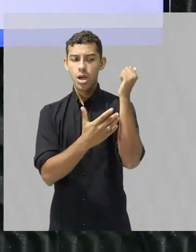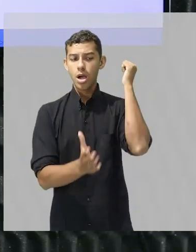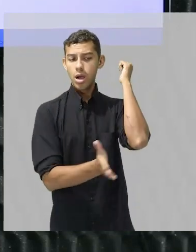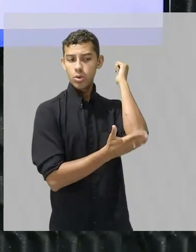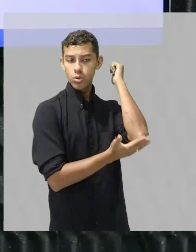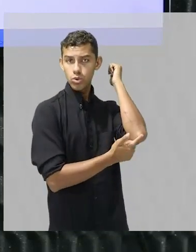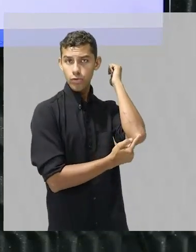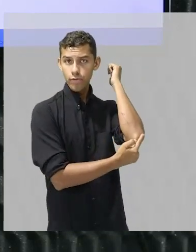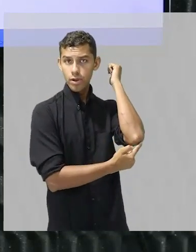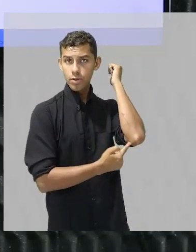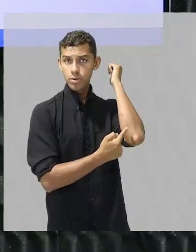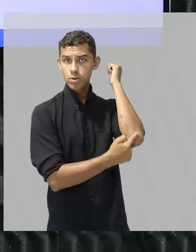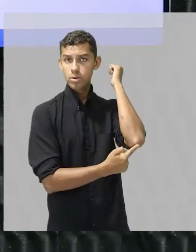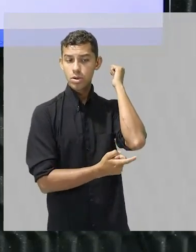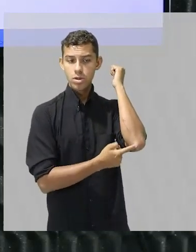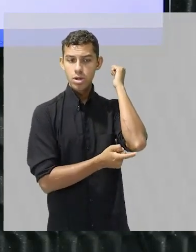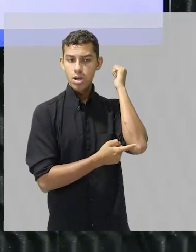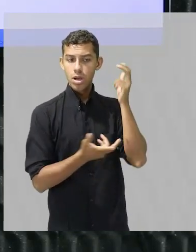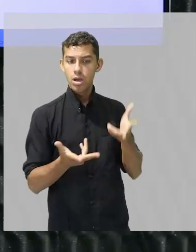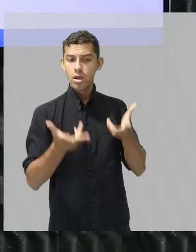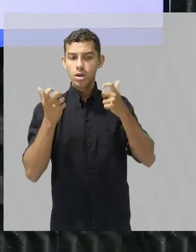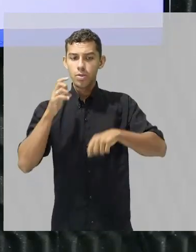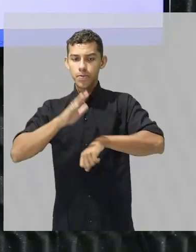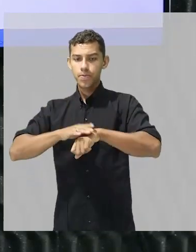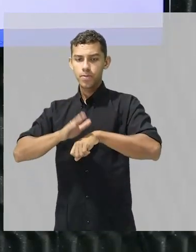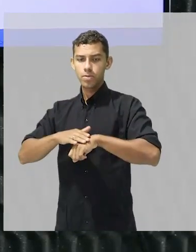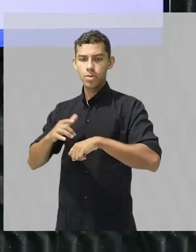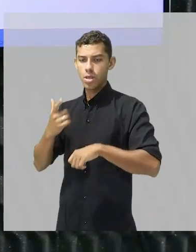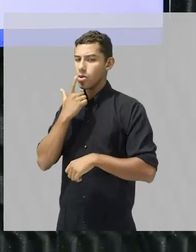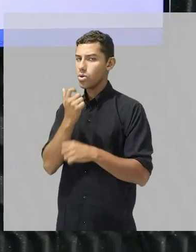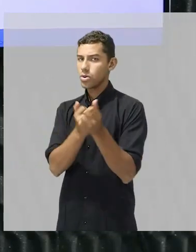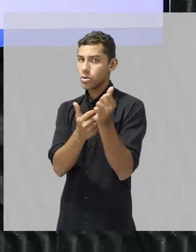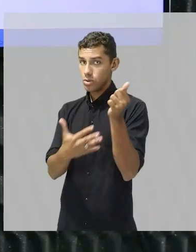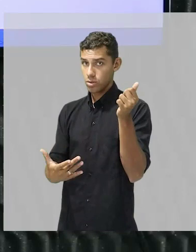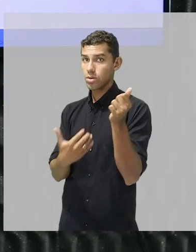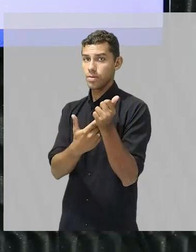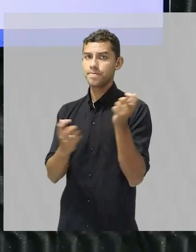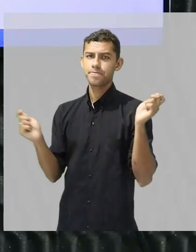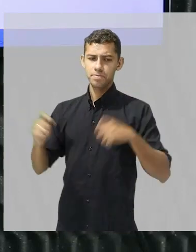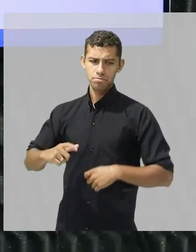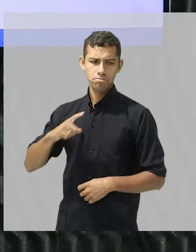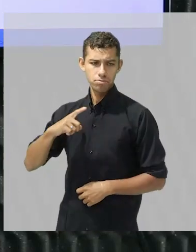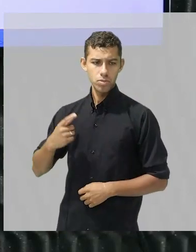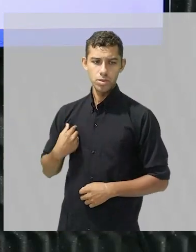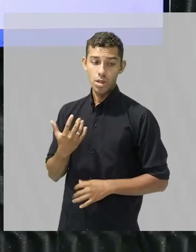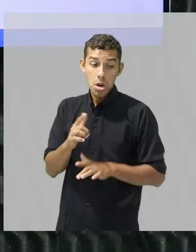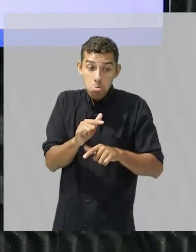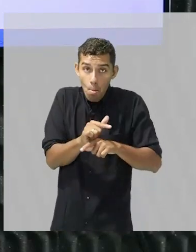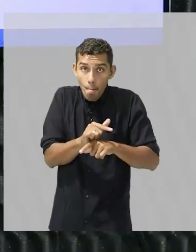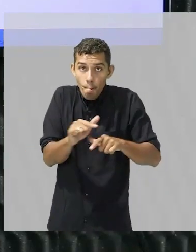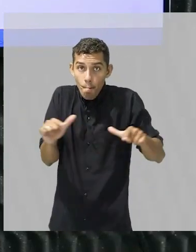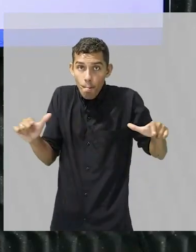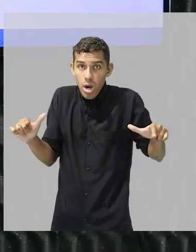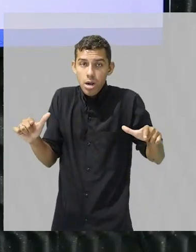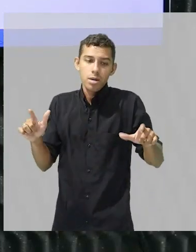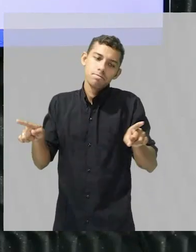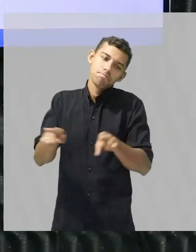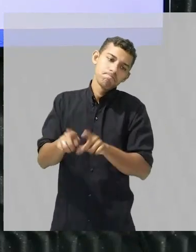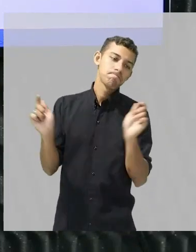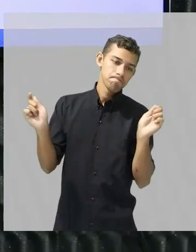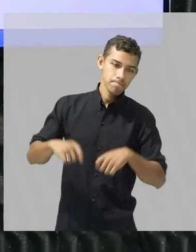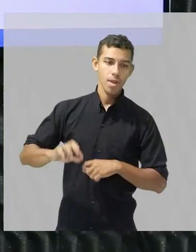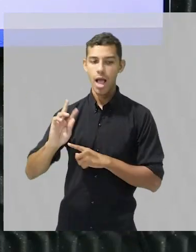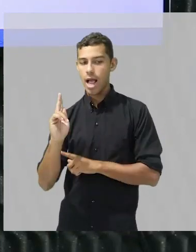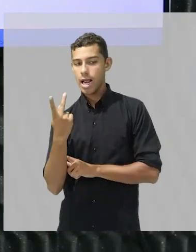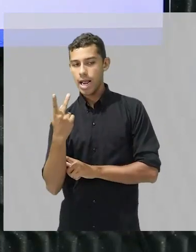ao cotovelo. Percebendo que um trecho do vaso sanguíneo permanecia vazio após esse